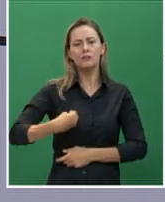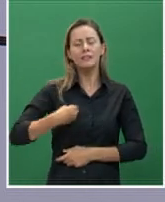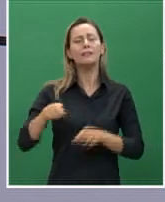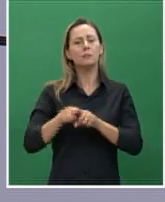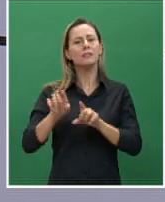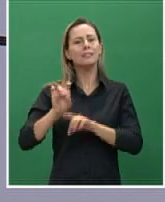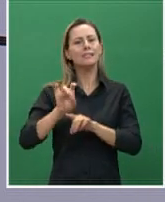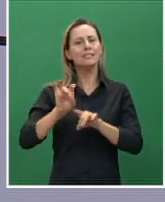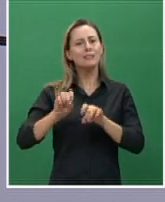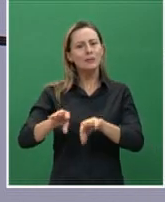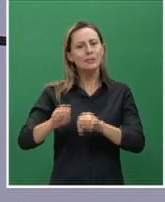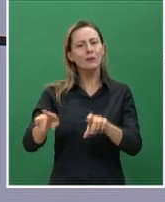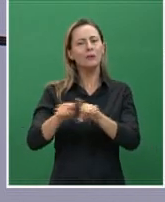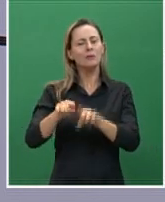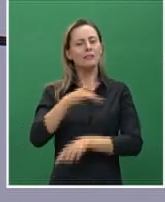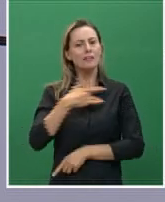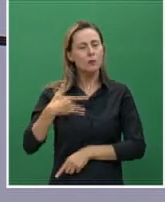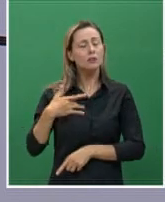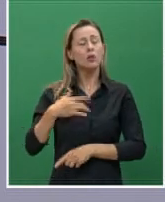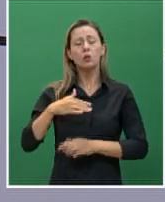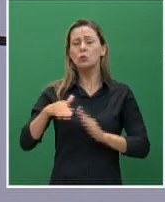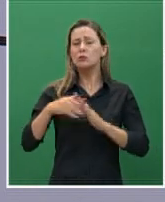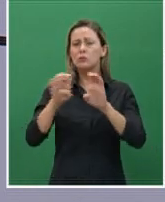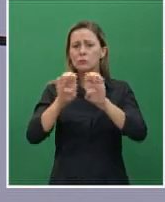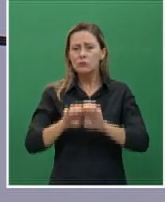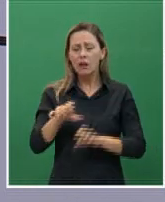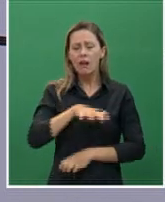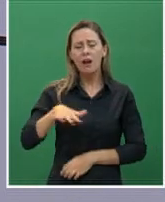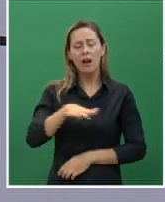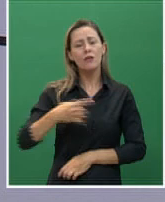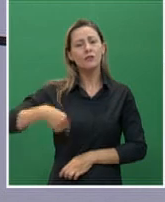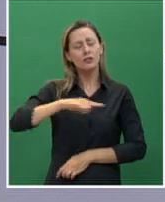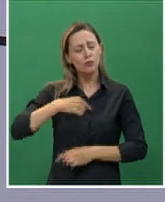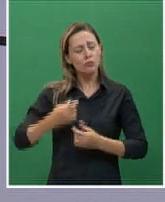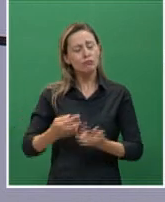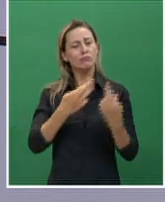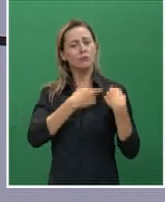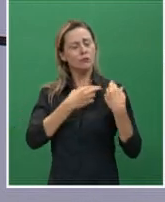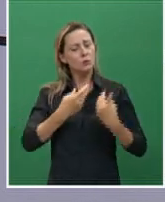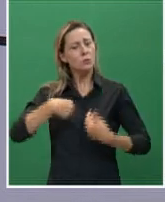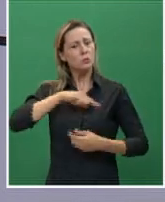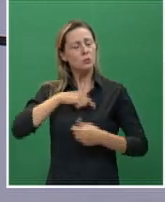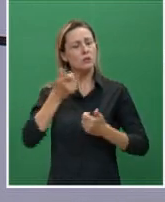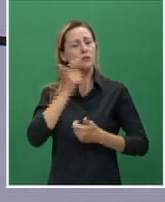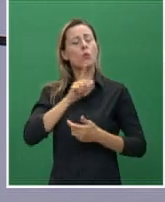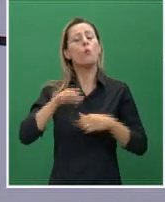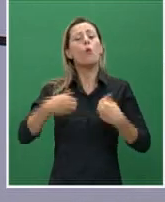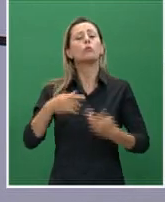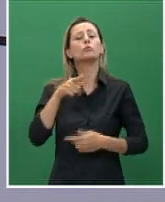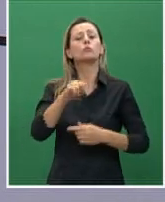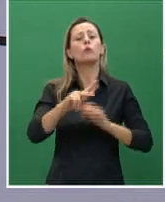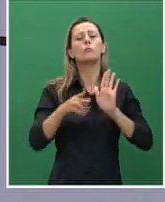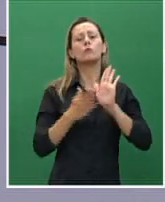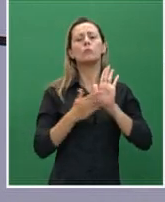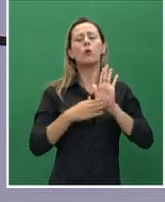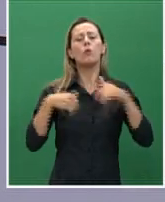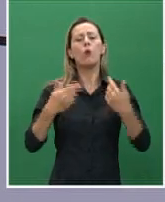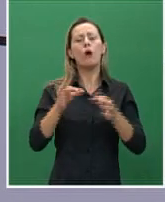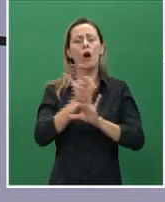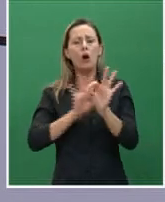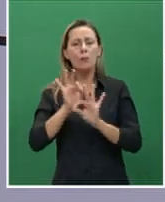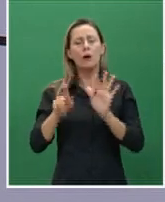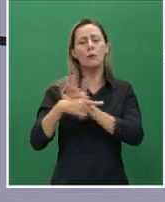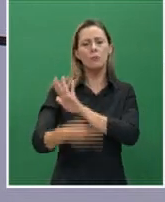educação inclusiva em infraestrutura Viária para várias áreas de zonas especiais de interesse social qual é a sua proposta para regularização fundiária